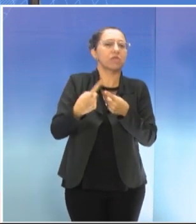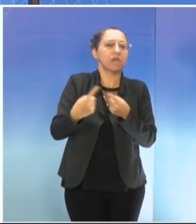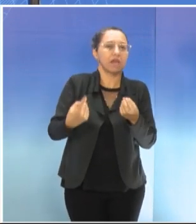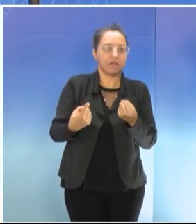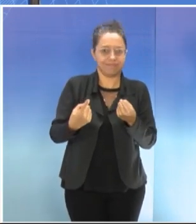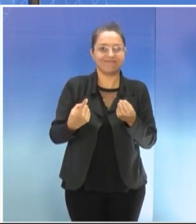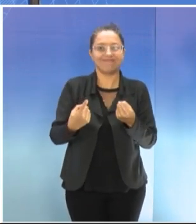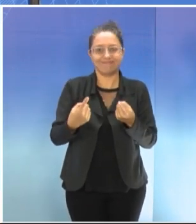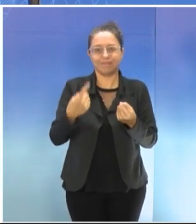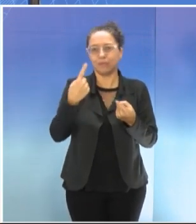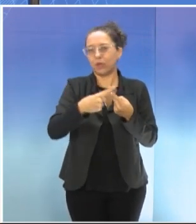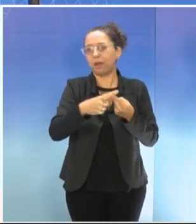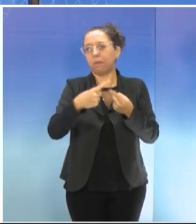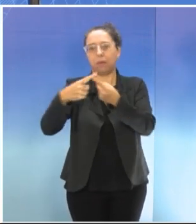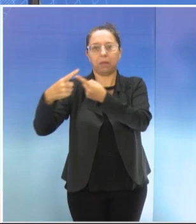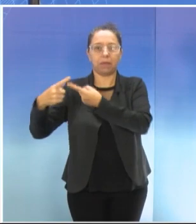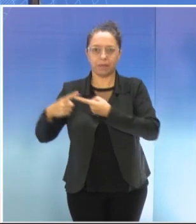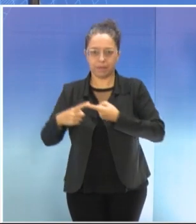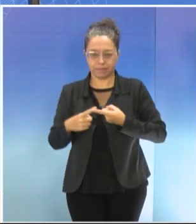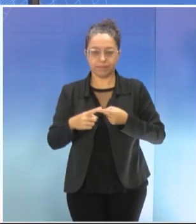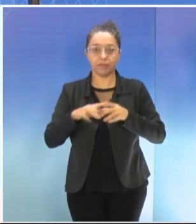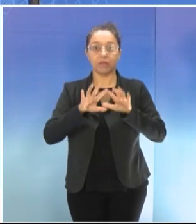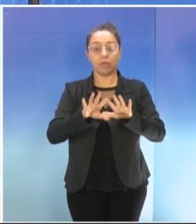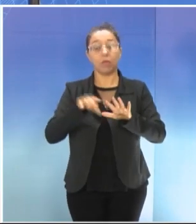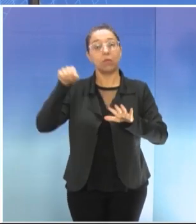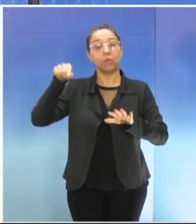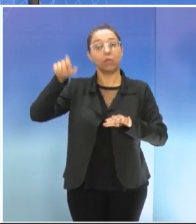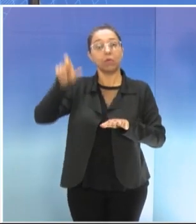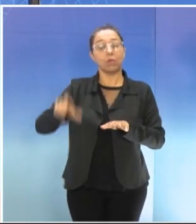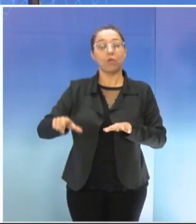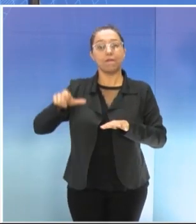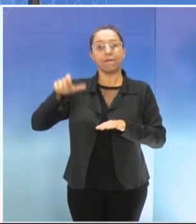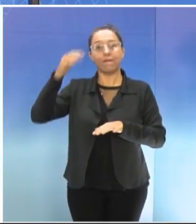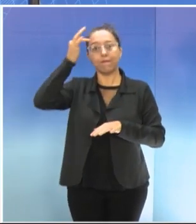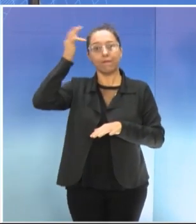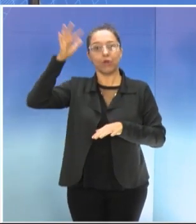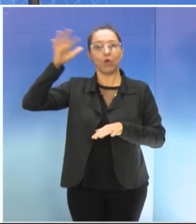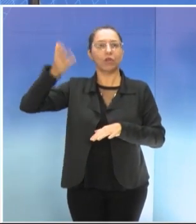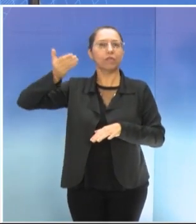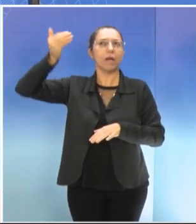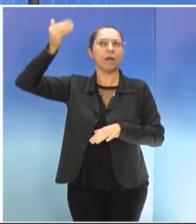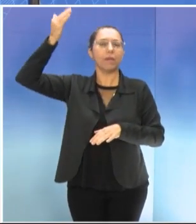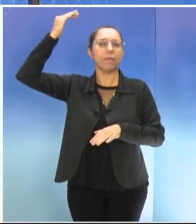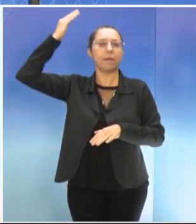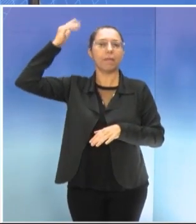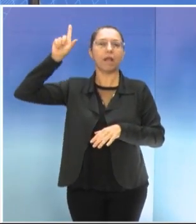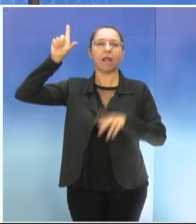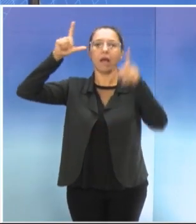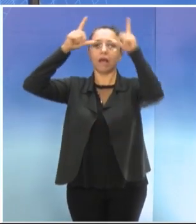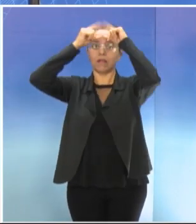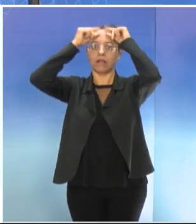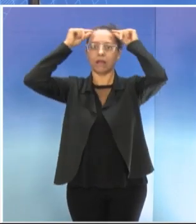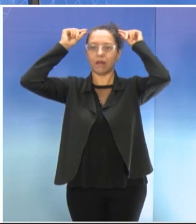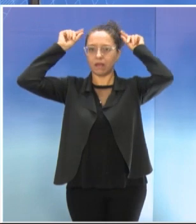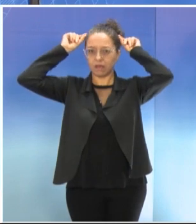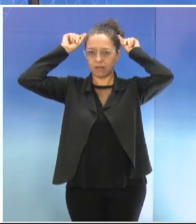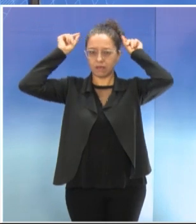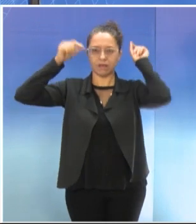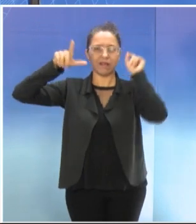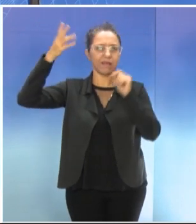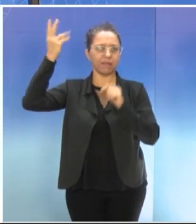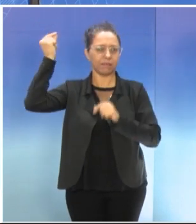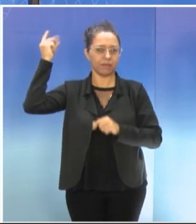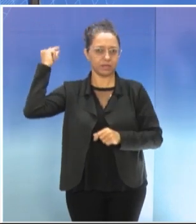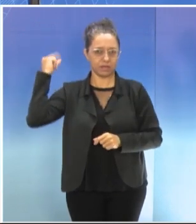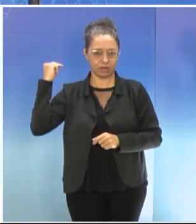ações. Os filósofos nasceram praticamente na Grécia, né? Na Grécia Antiga, ou em alguns